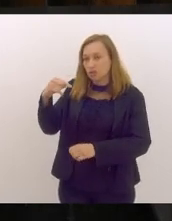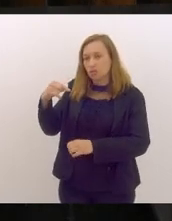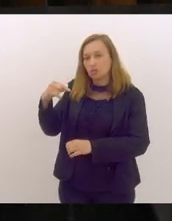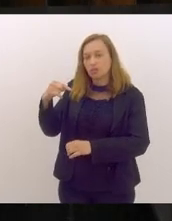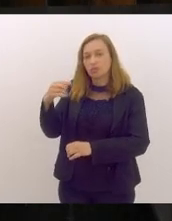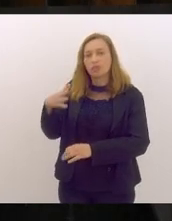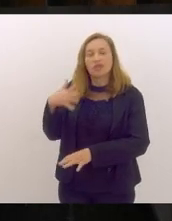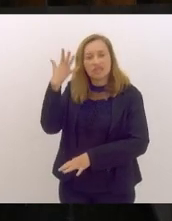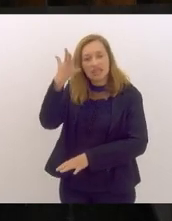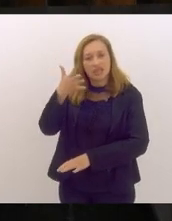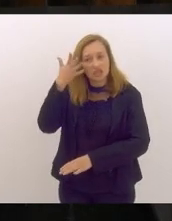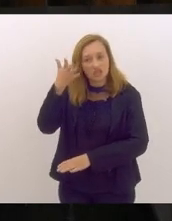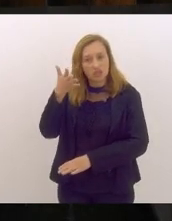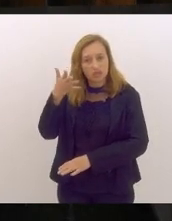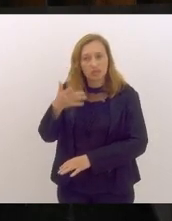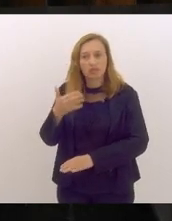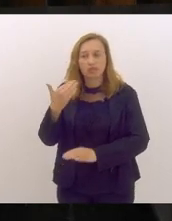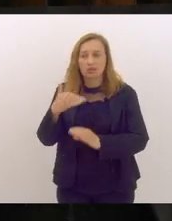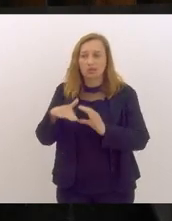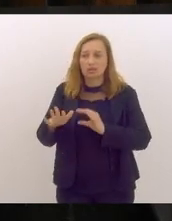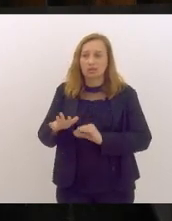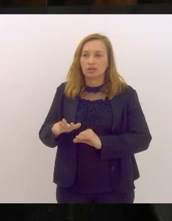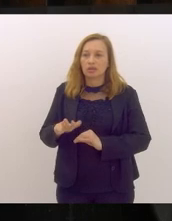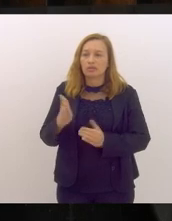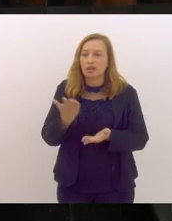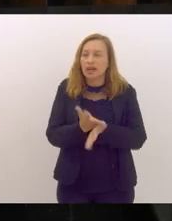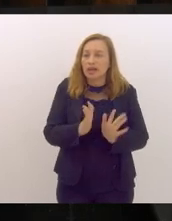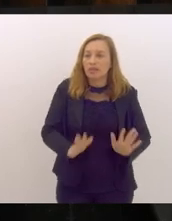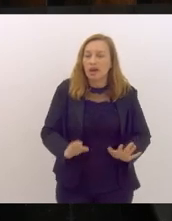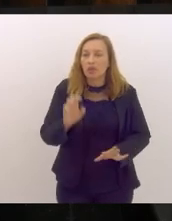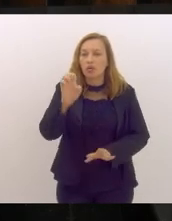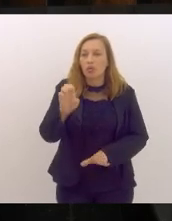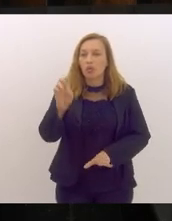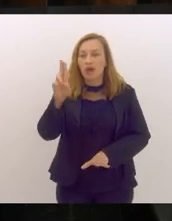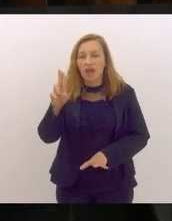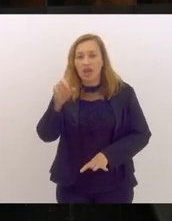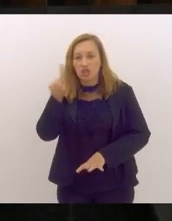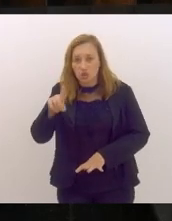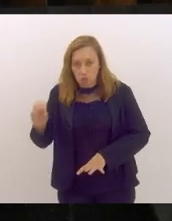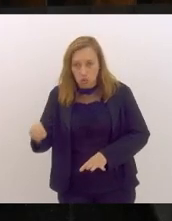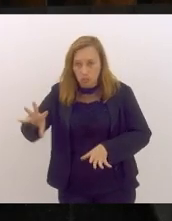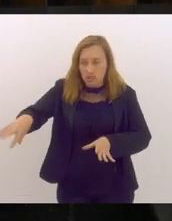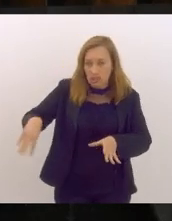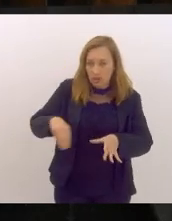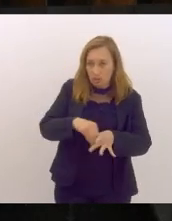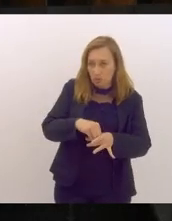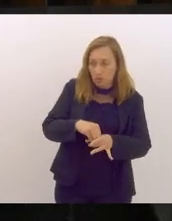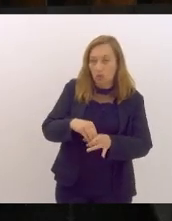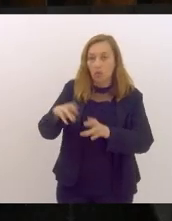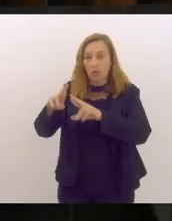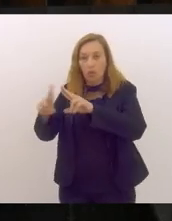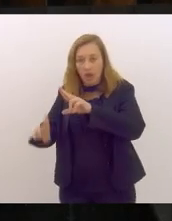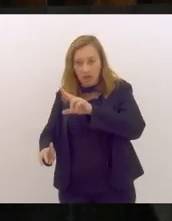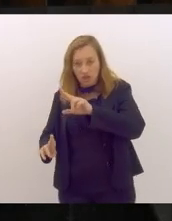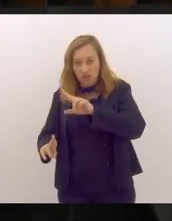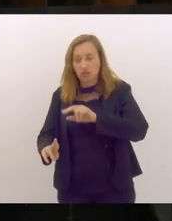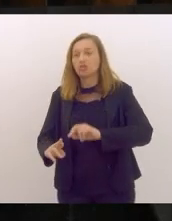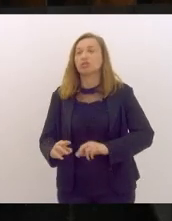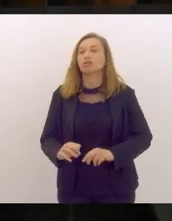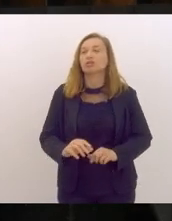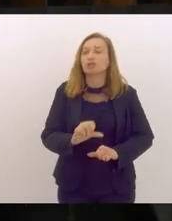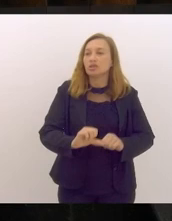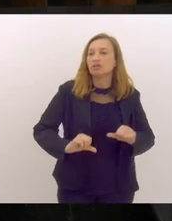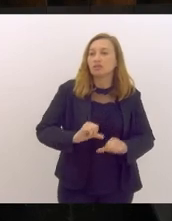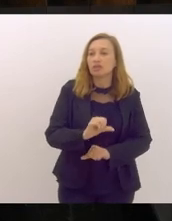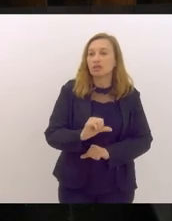mensagem para acabar com a UESO, para ela ser incorporada à UERJ e virar